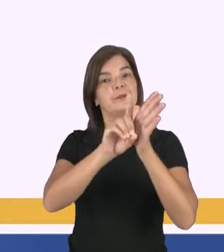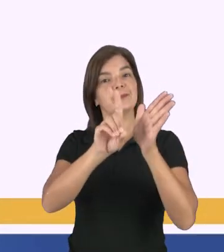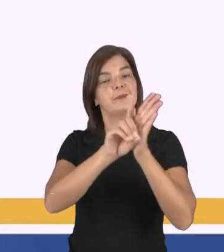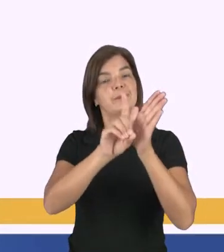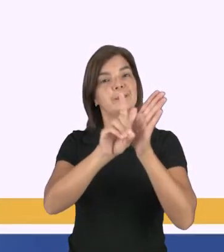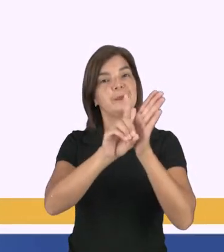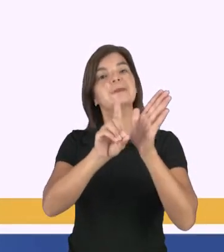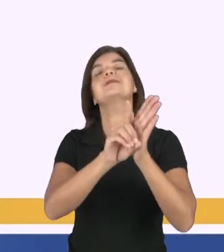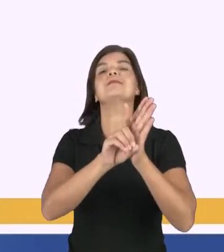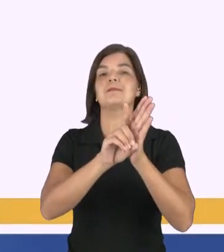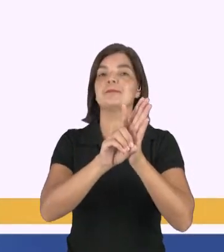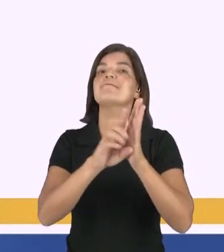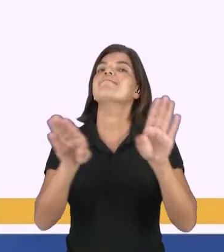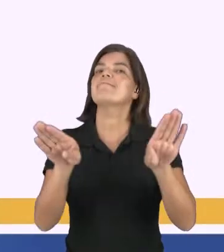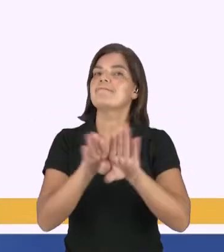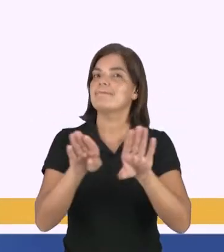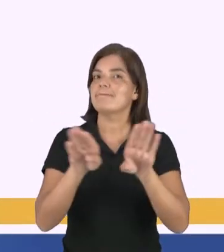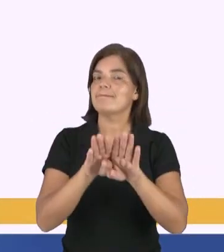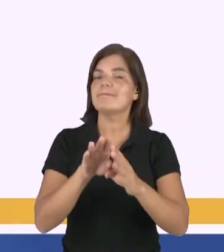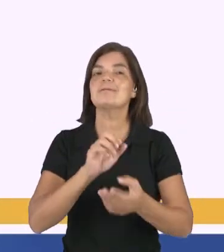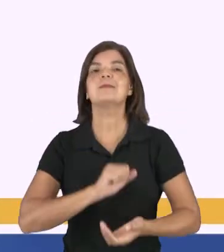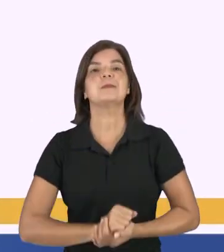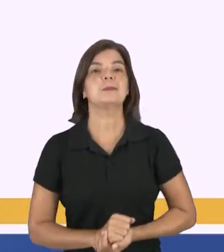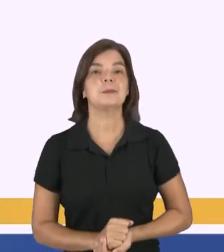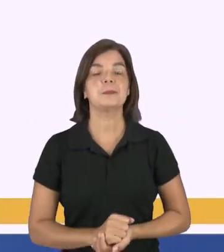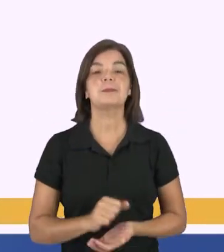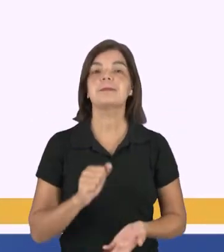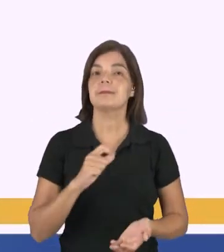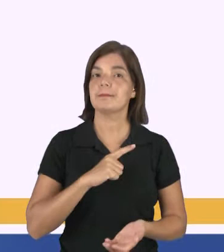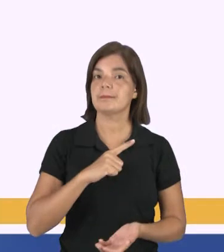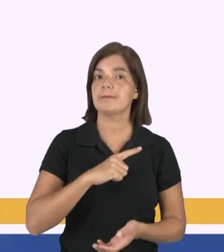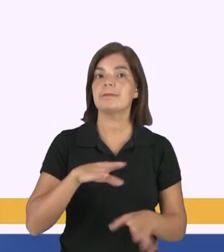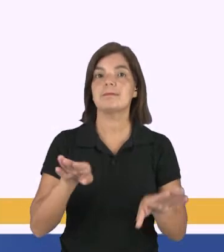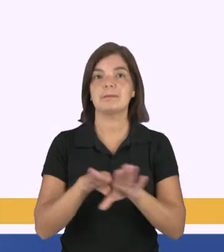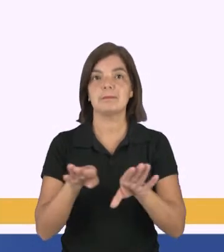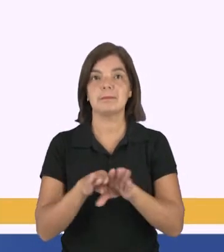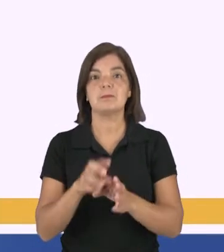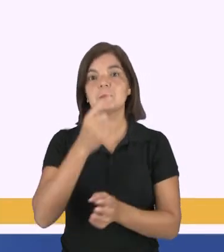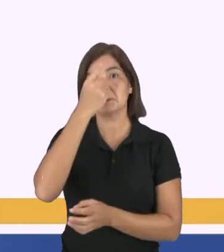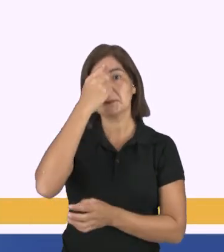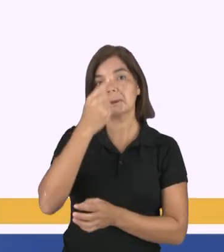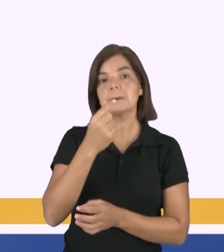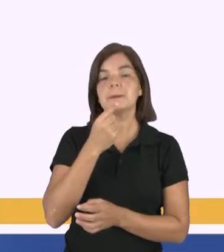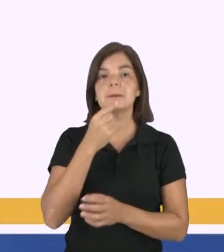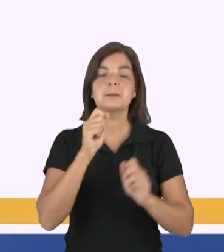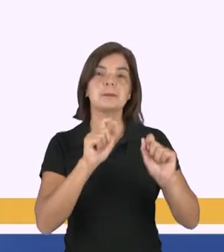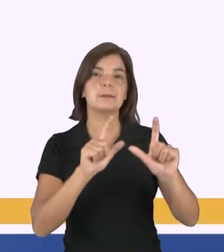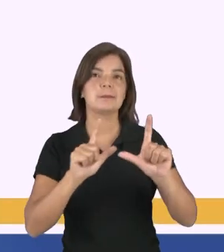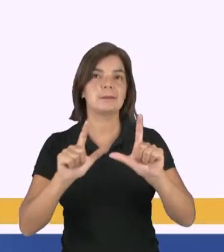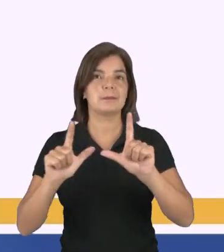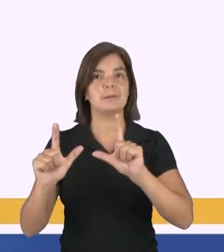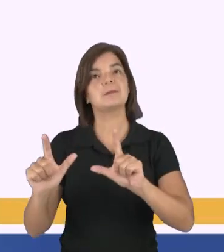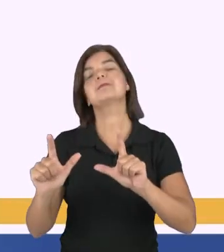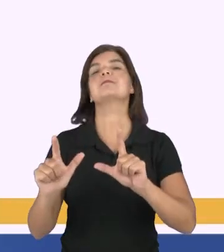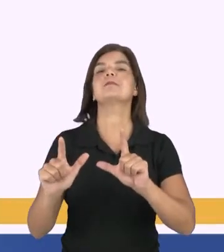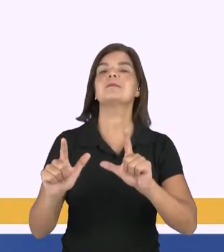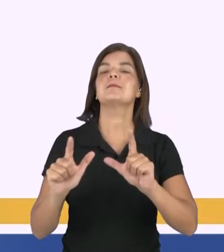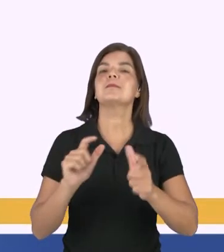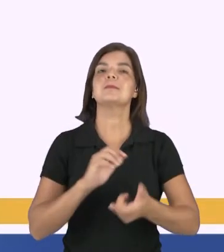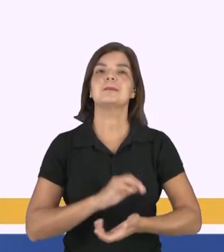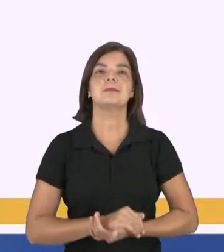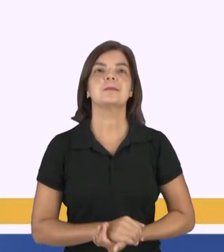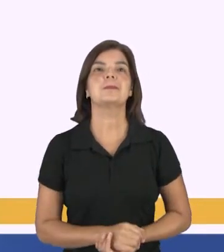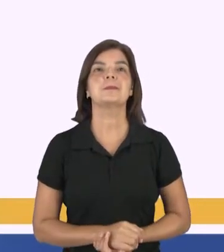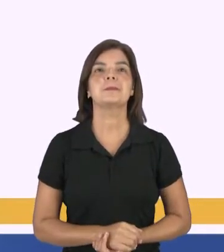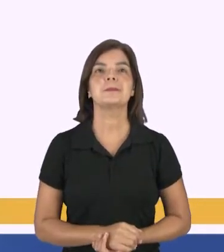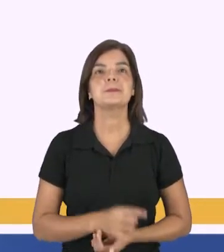também a linha aqui eu escrever a clave de dó a nota que tivesse ido representada nessa linha vai receber o nome